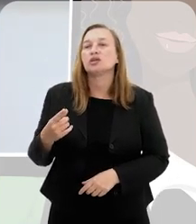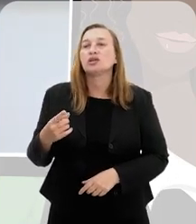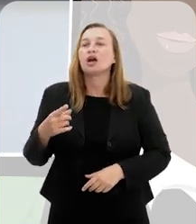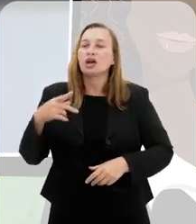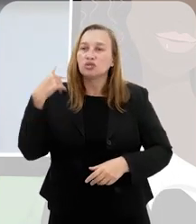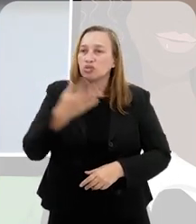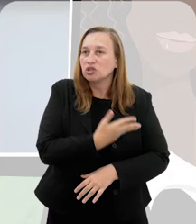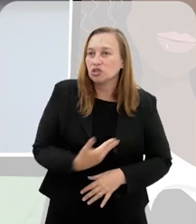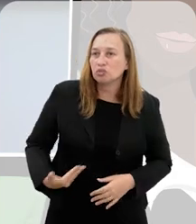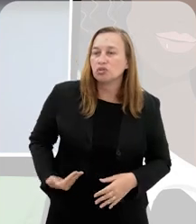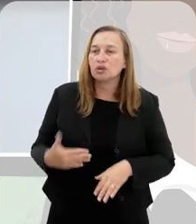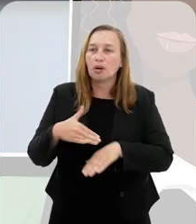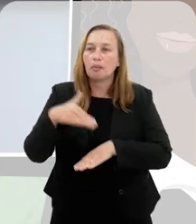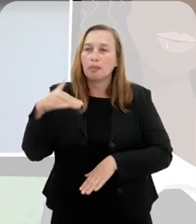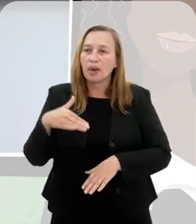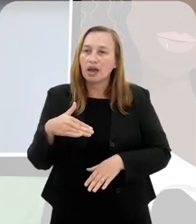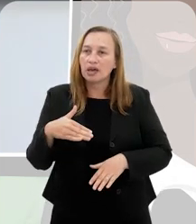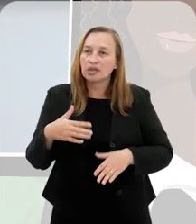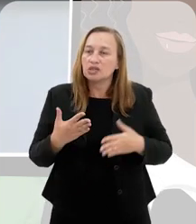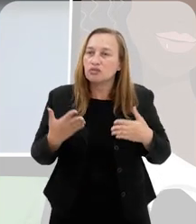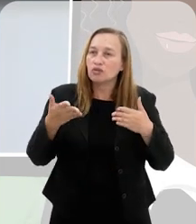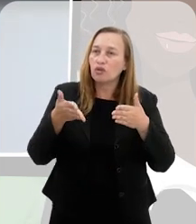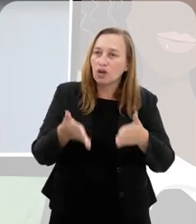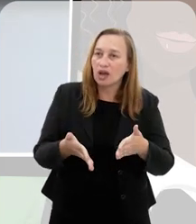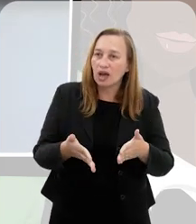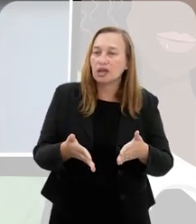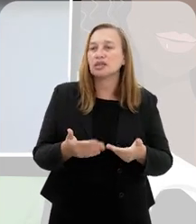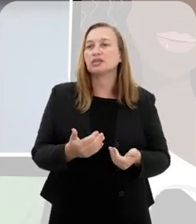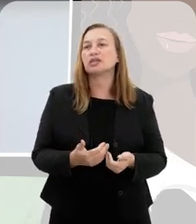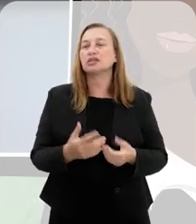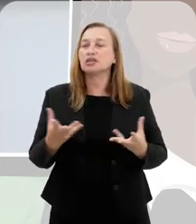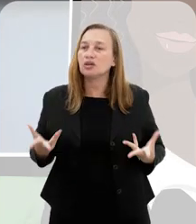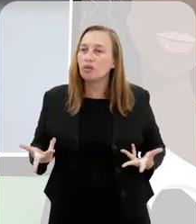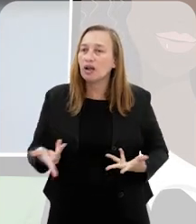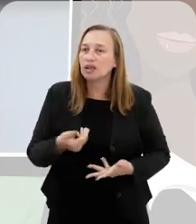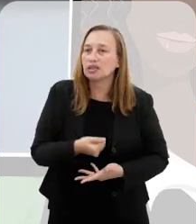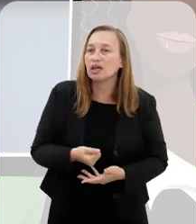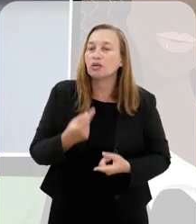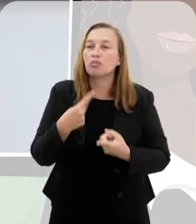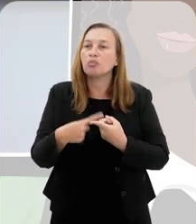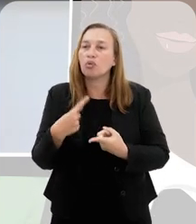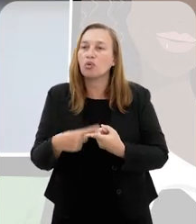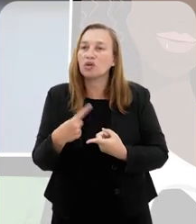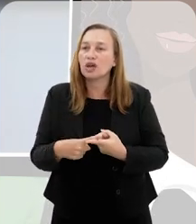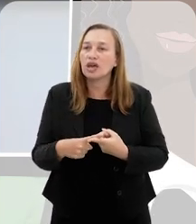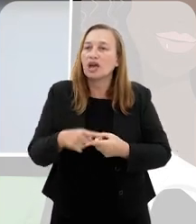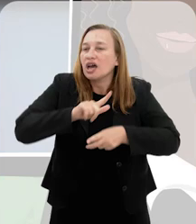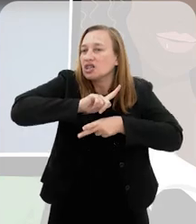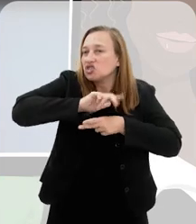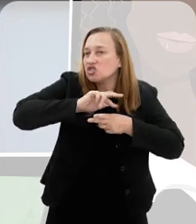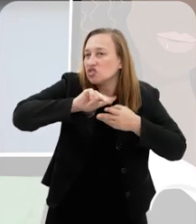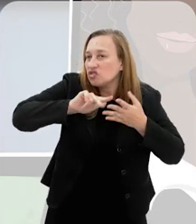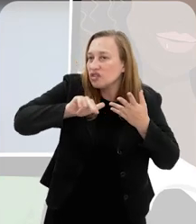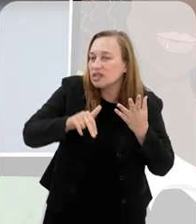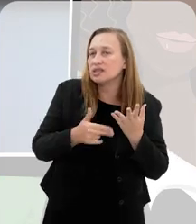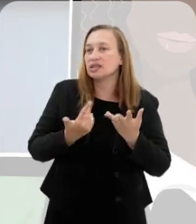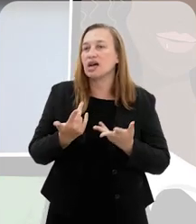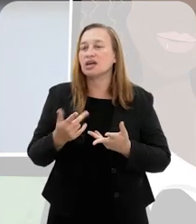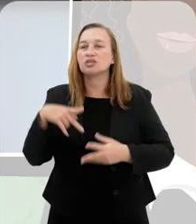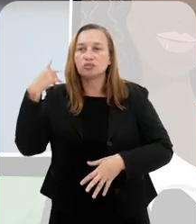especificidade. Ou seja, as políticas públicas se tornam mais específicas e, no meu entendimento, mais eficazes, porque